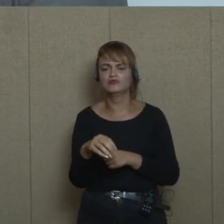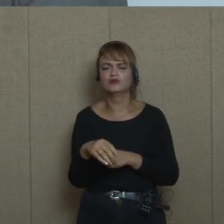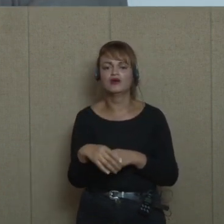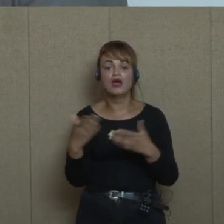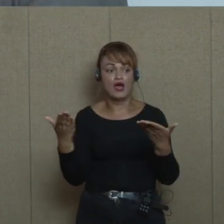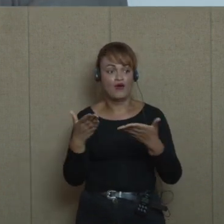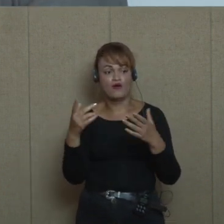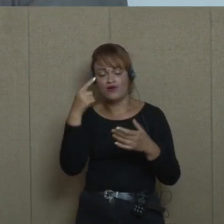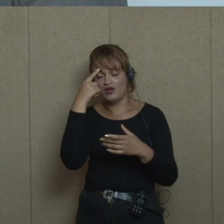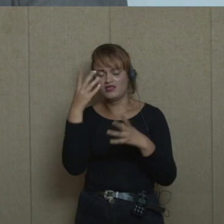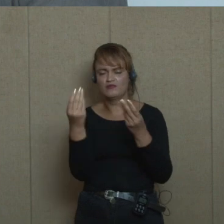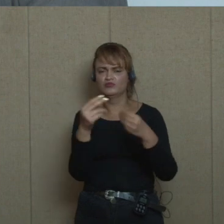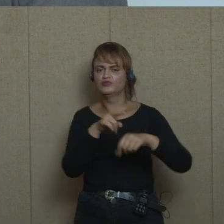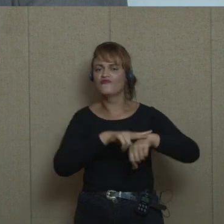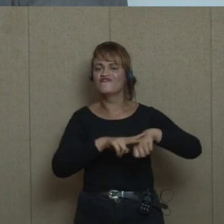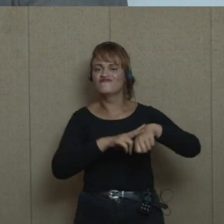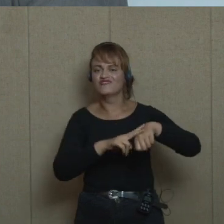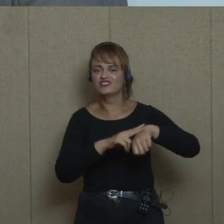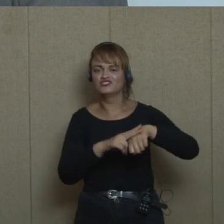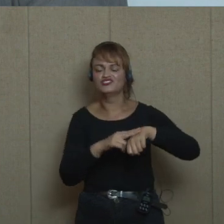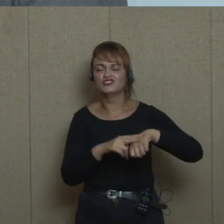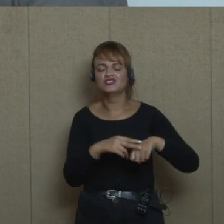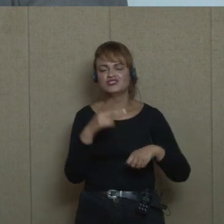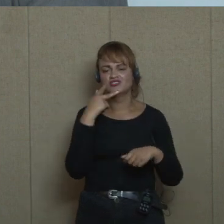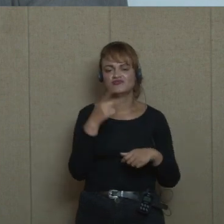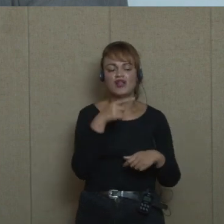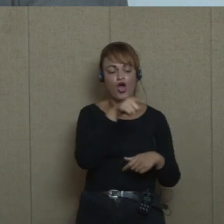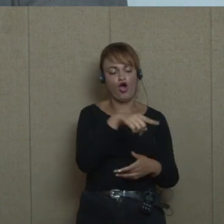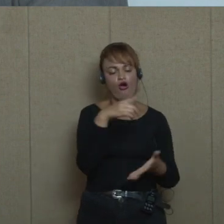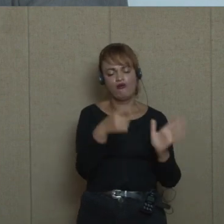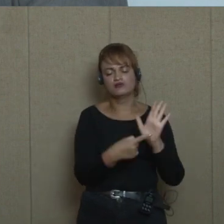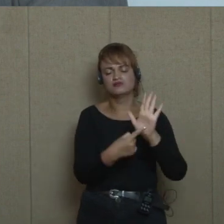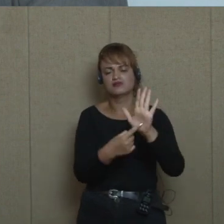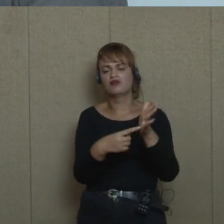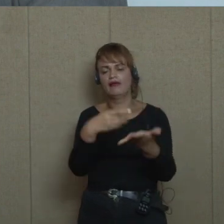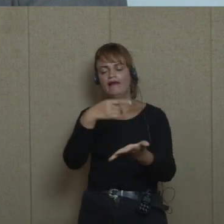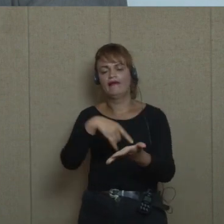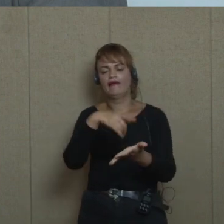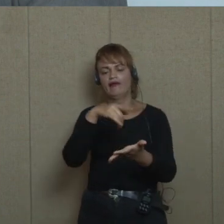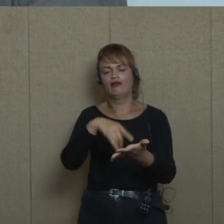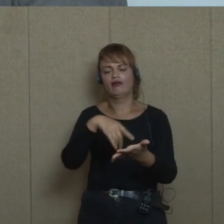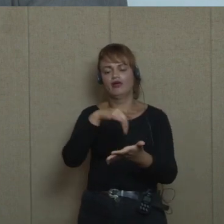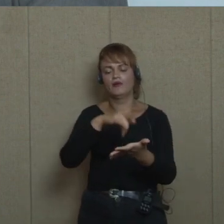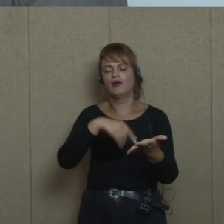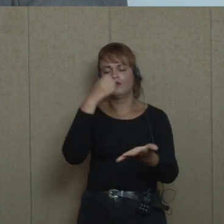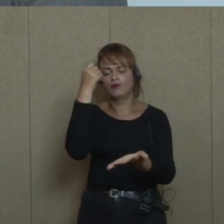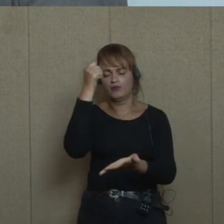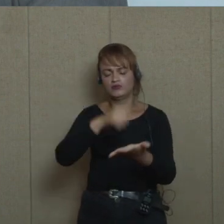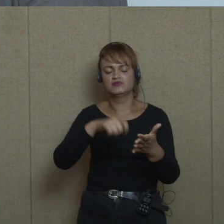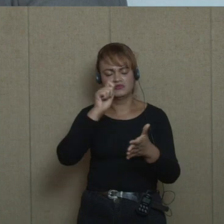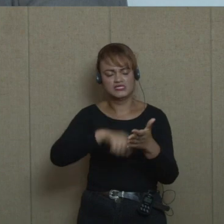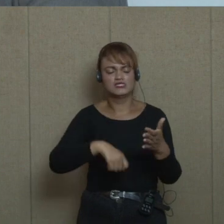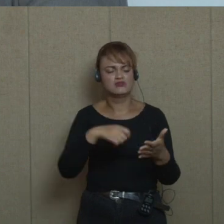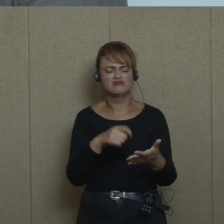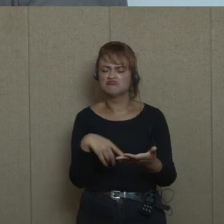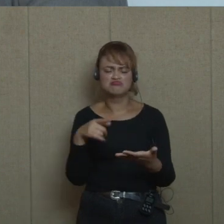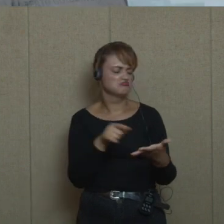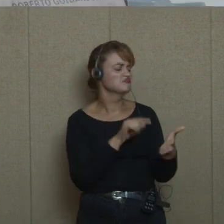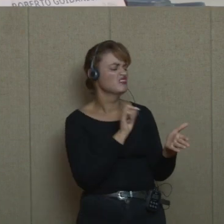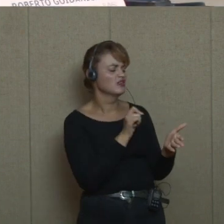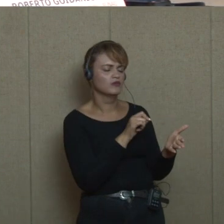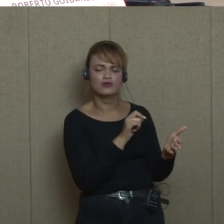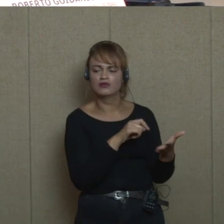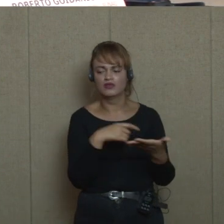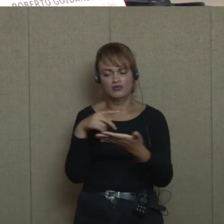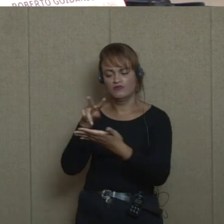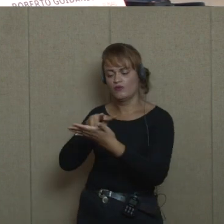verde. Então, se nós chegarmos lá e falarmos, isso aqui é o acordo, você tem que votar, eles vão dizer, o que você quer dizer? O que está dentro aí? Eles